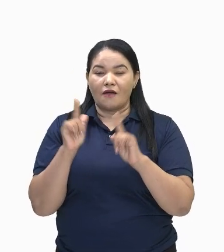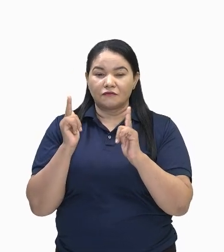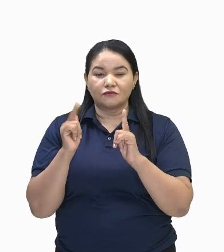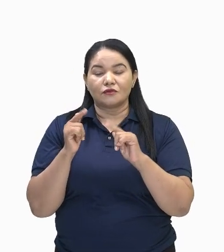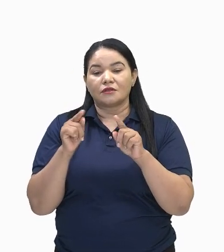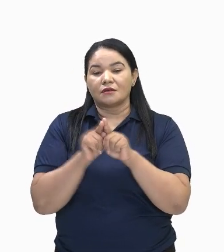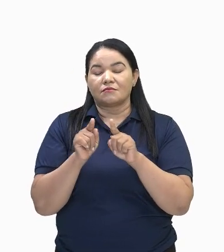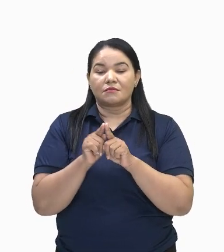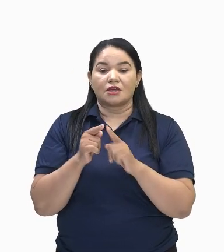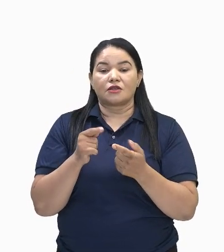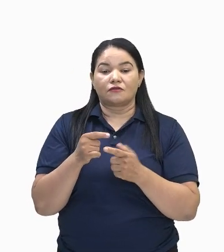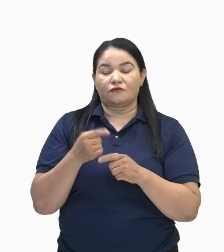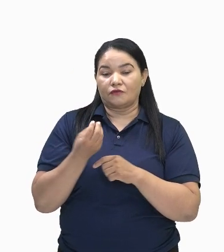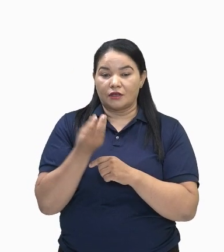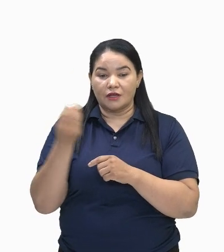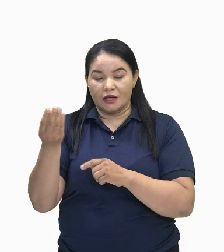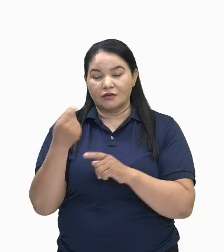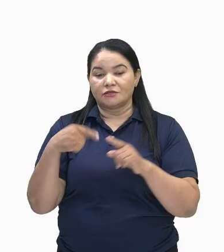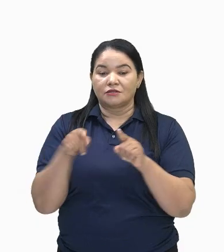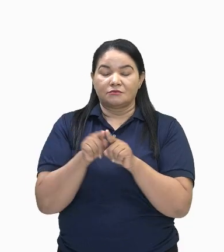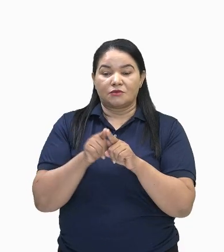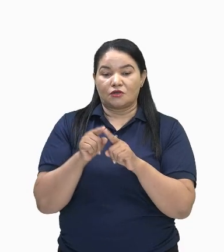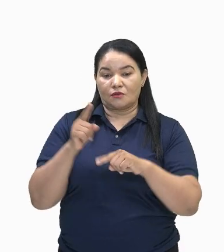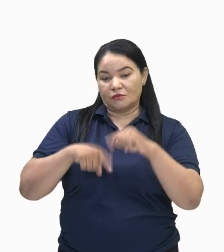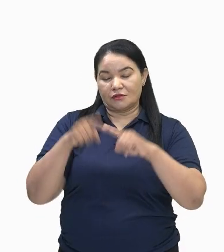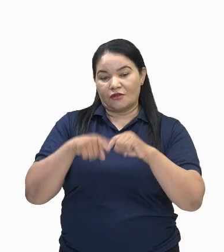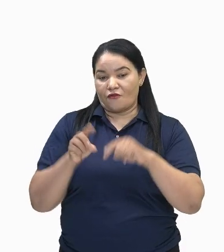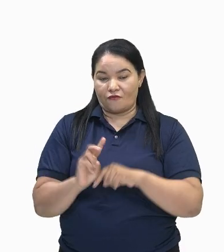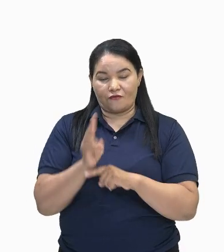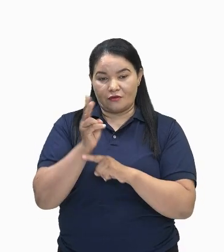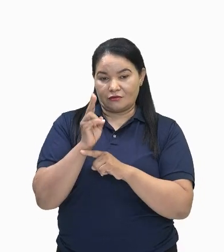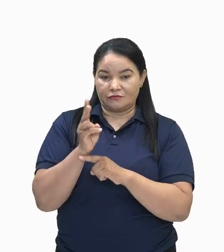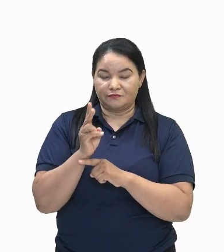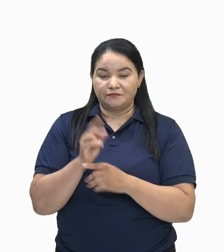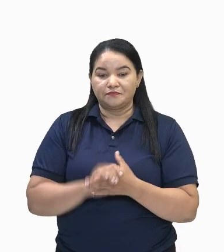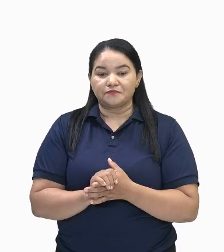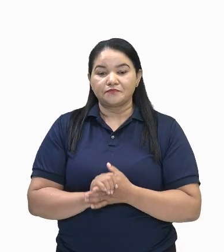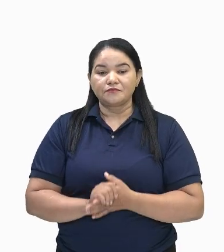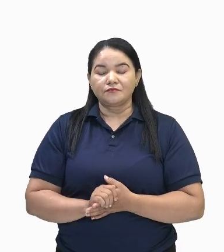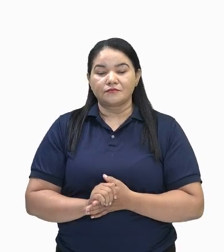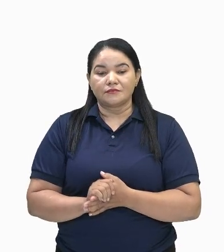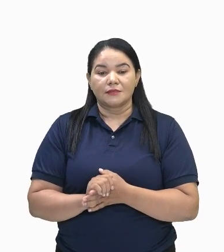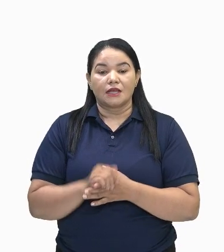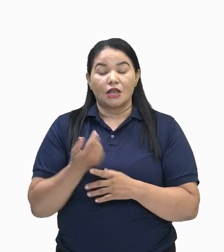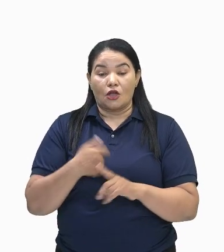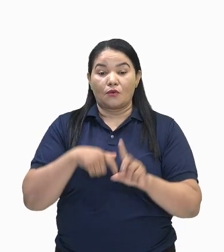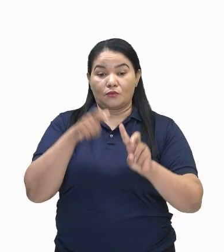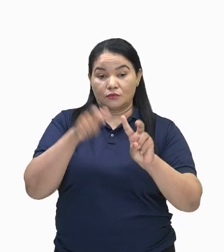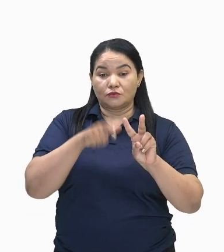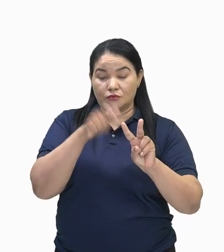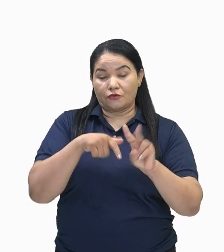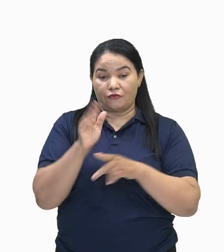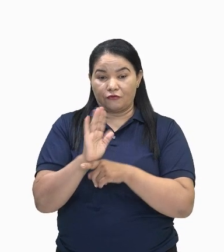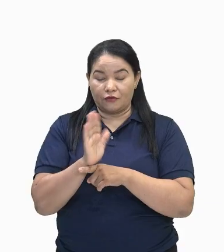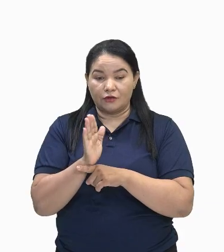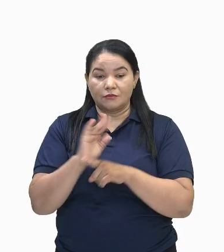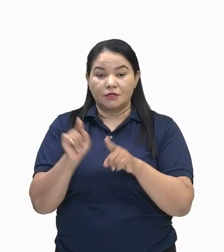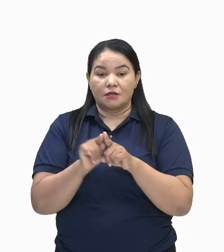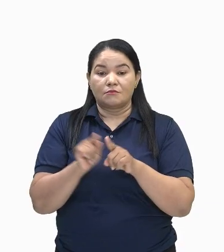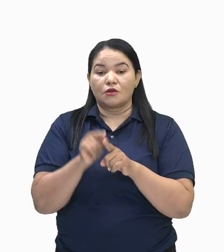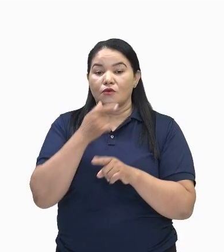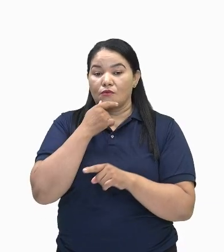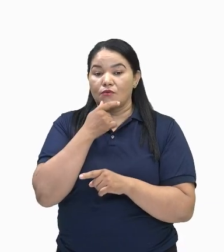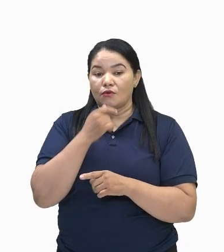perigos, viagens e objetos preciosos de valor inestimável. Indiana Jones, O icônico personagem